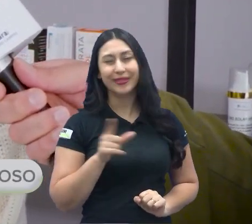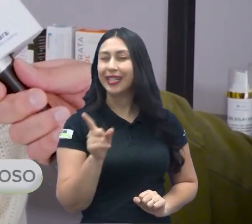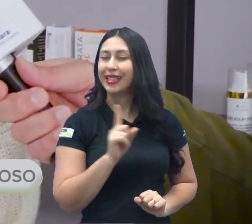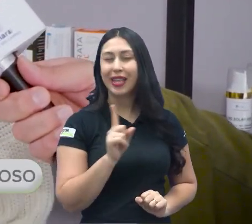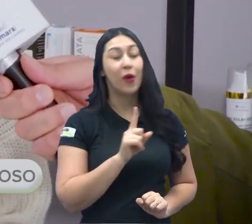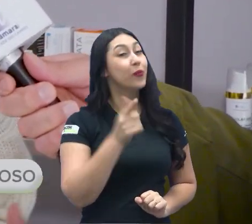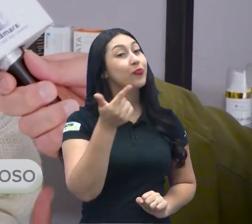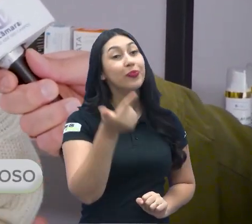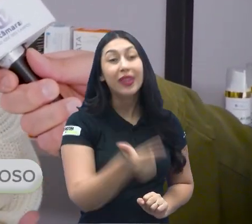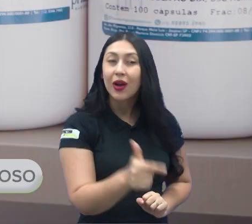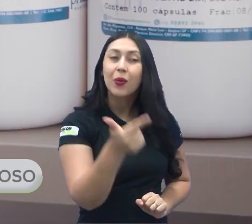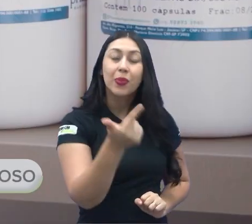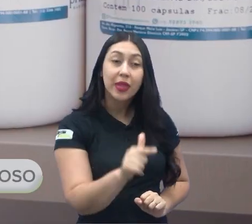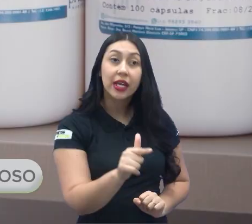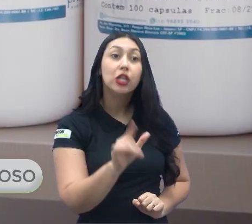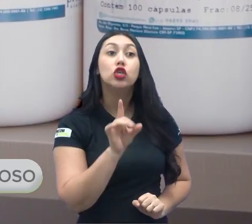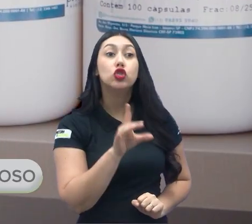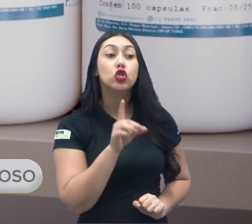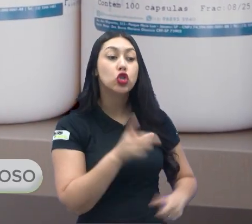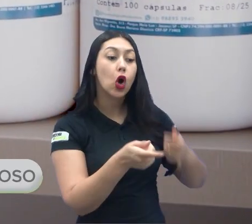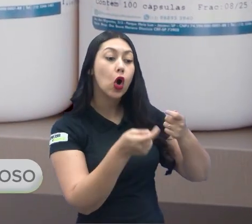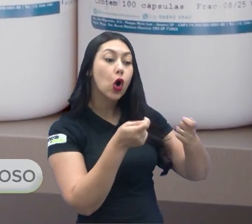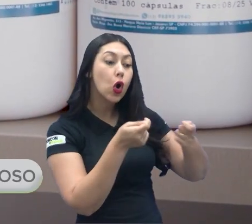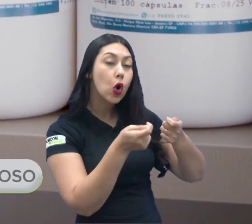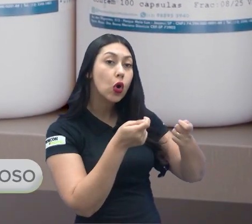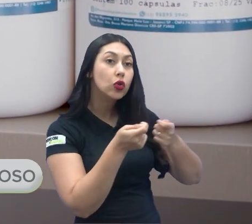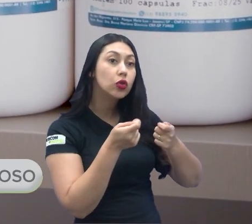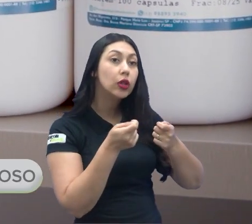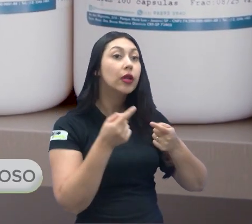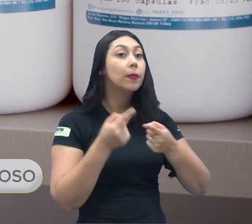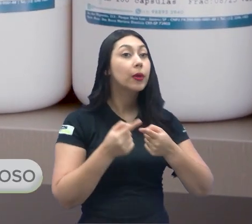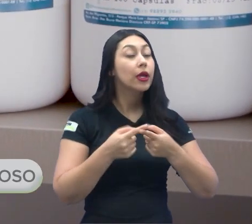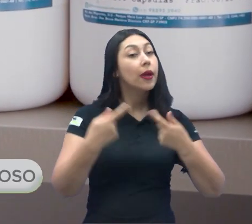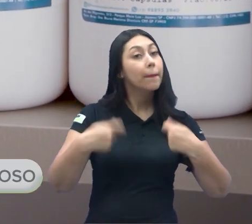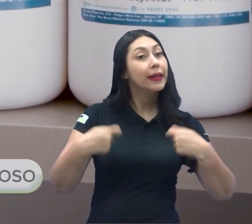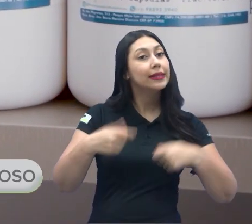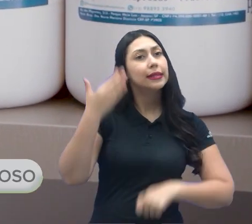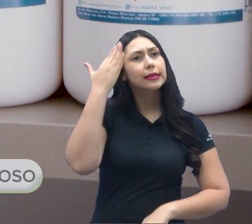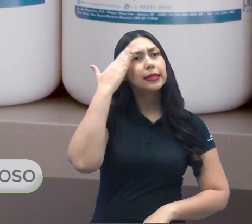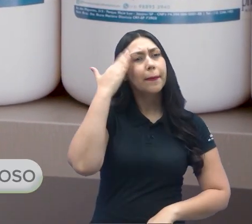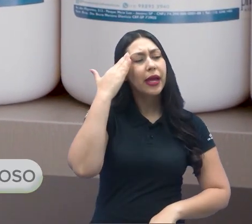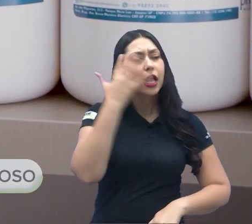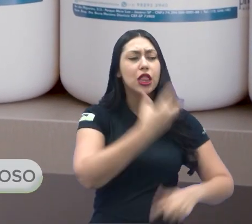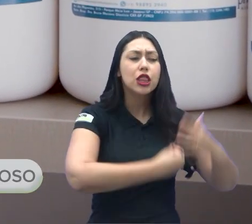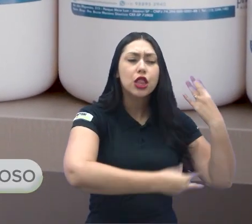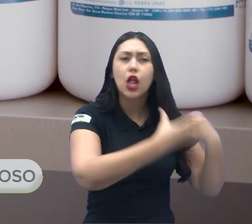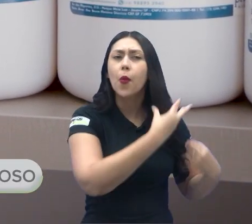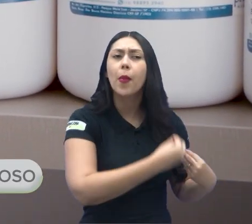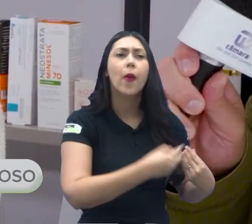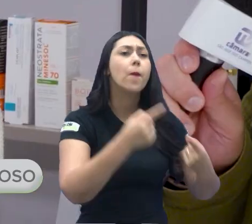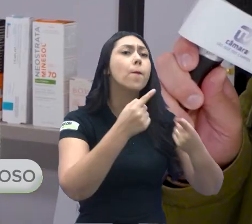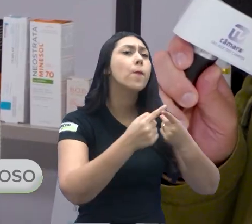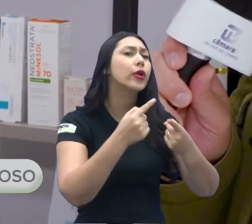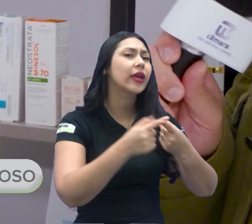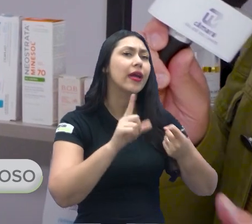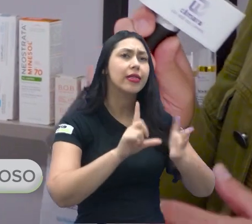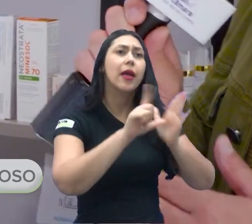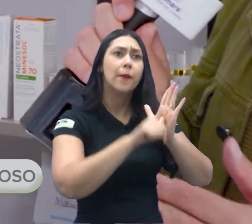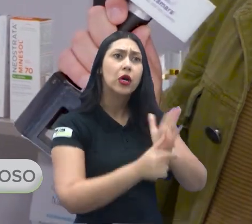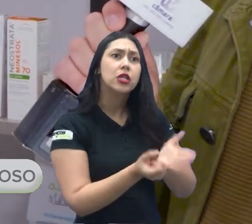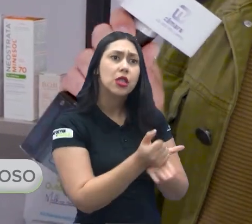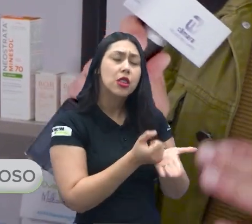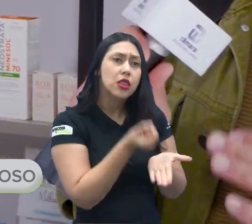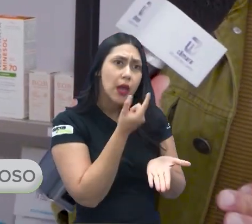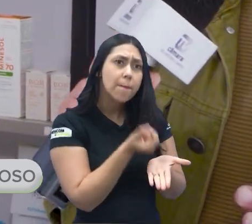milagre, existe um controle. Então, a gente tem que saber a causa da queda de cabelo. Sabendo a causa, a gente tem sim produtos que vão auxiliar. Bruna, a gente está aqui na